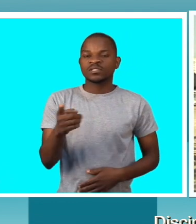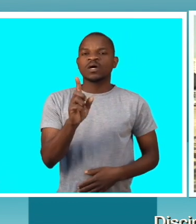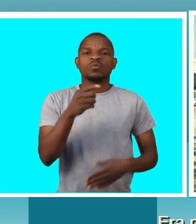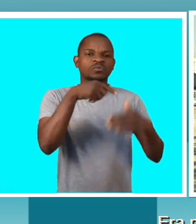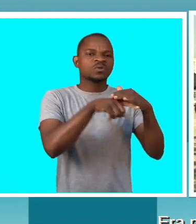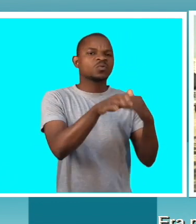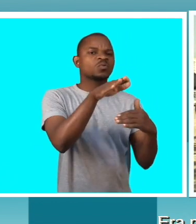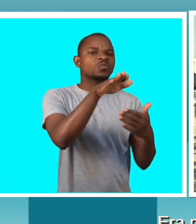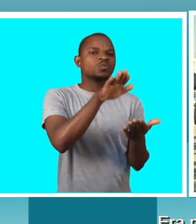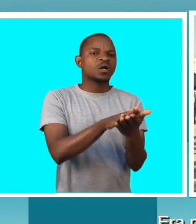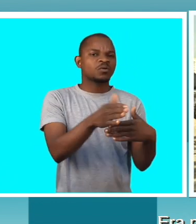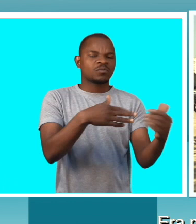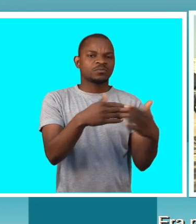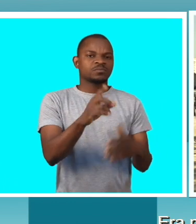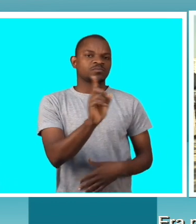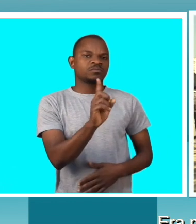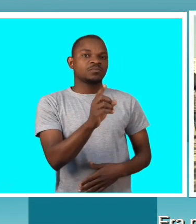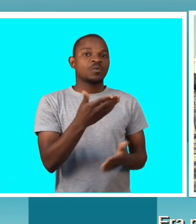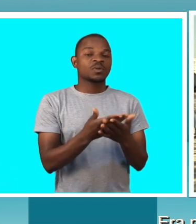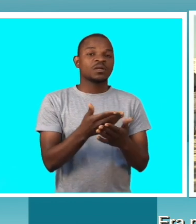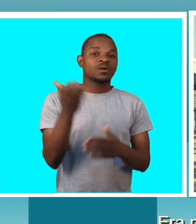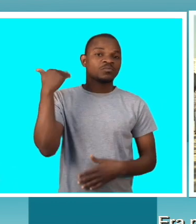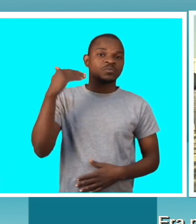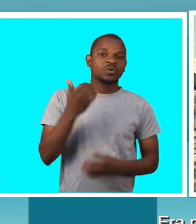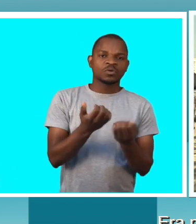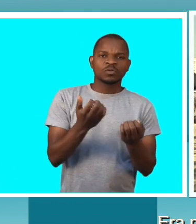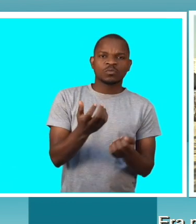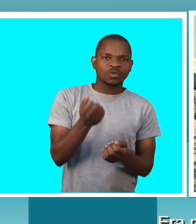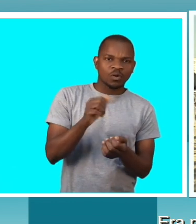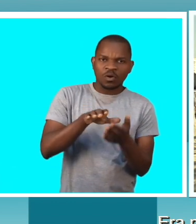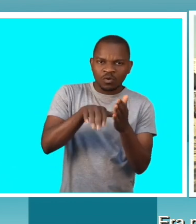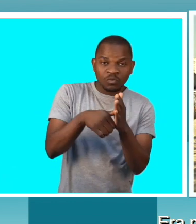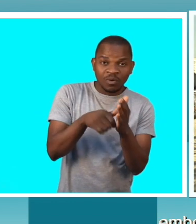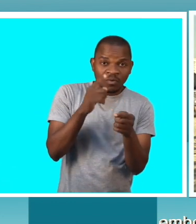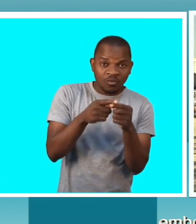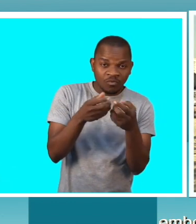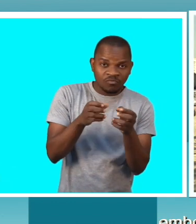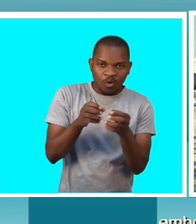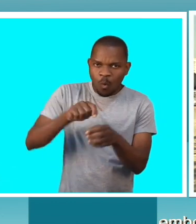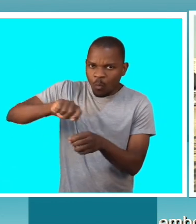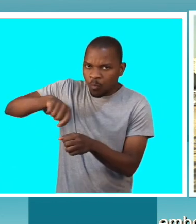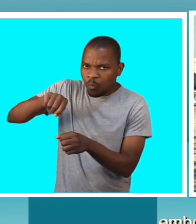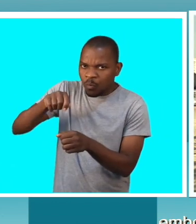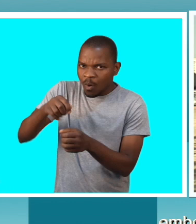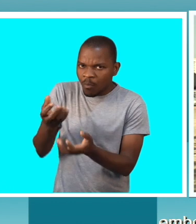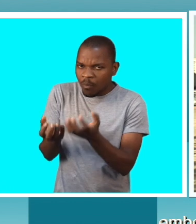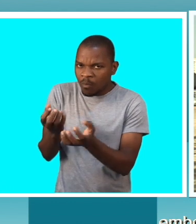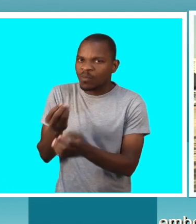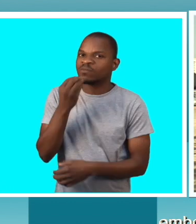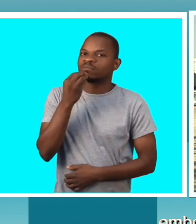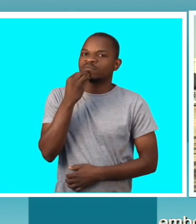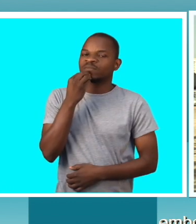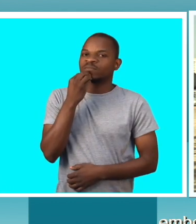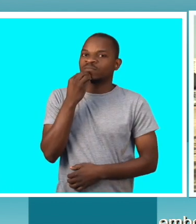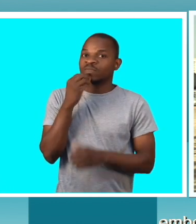impróprios. Uma criança era normal roubar o ovo, cozinhar, comer, sentir o sabor do ovo. Embora não soubesse quais